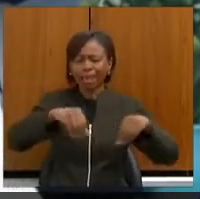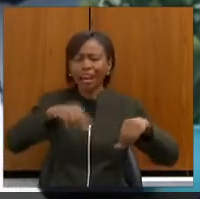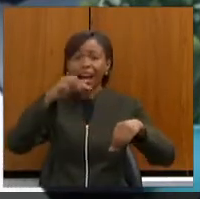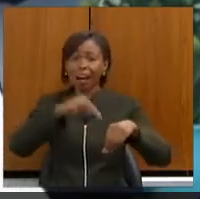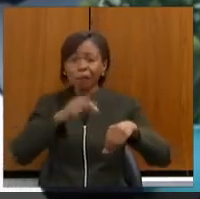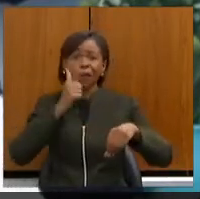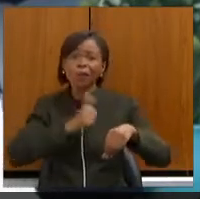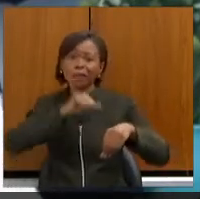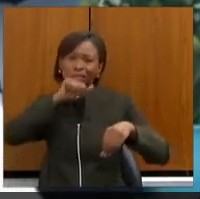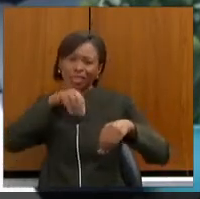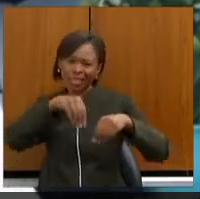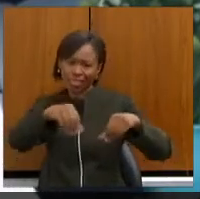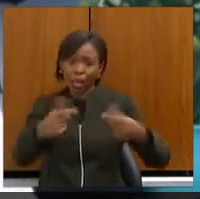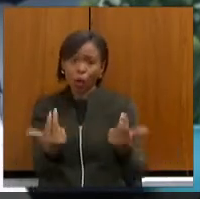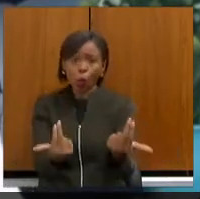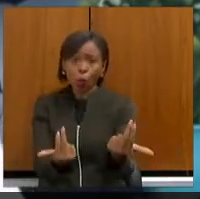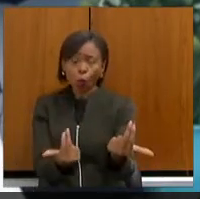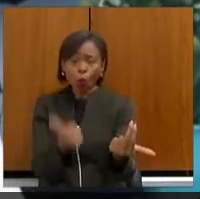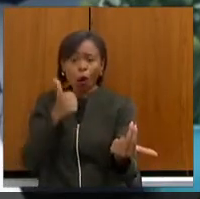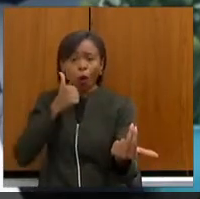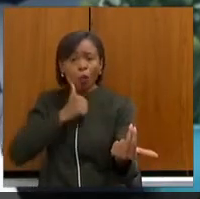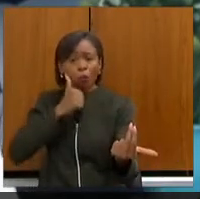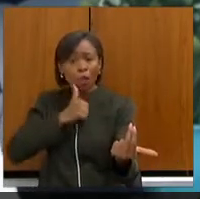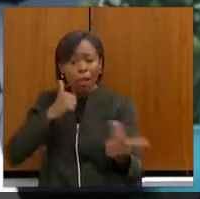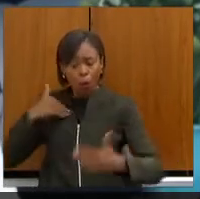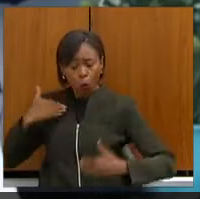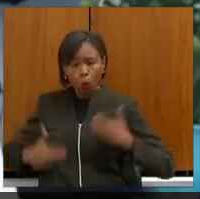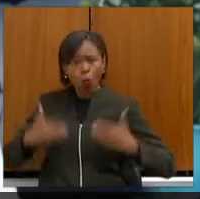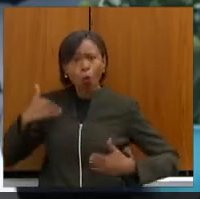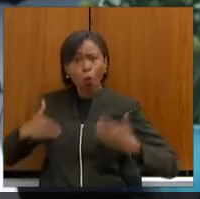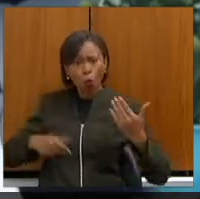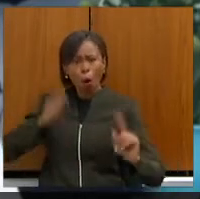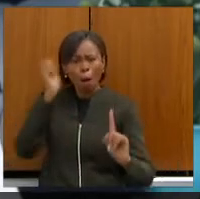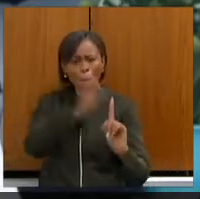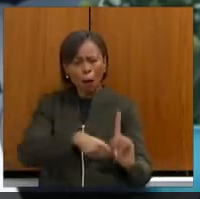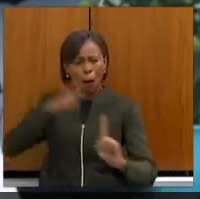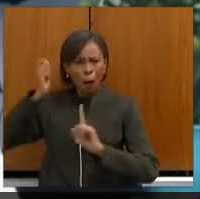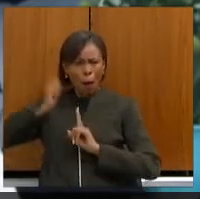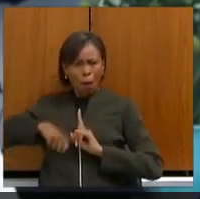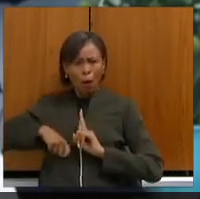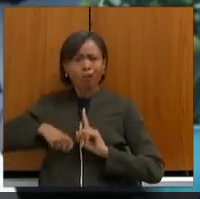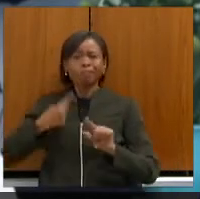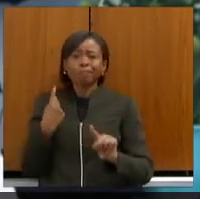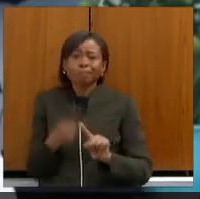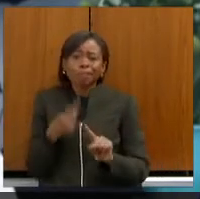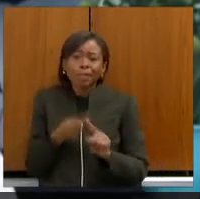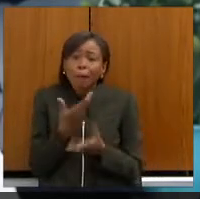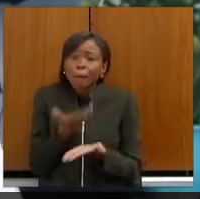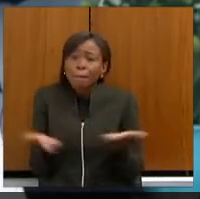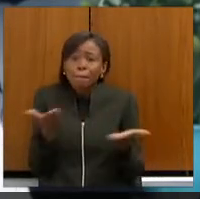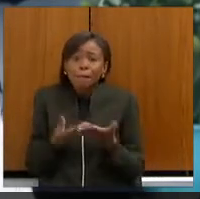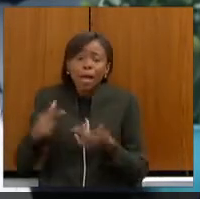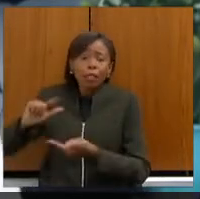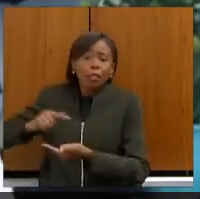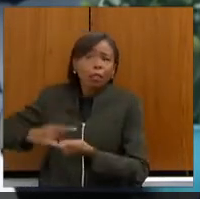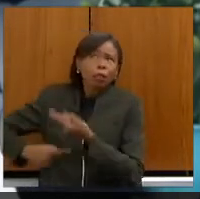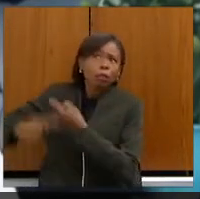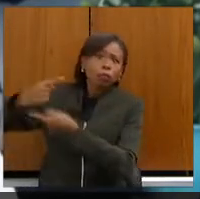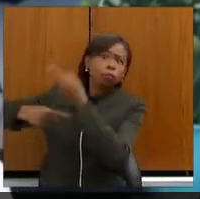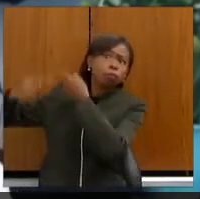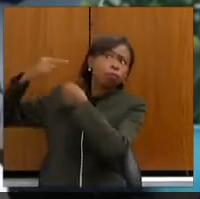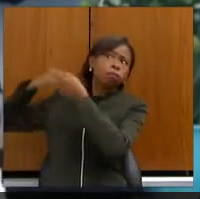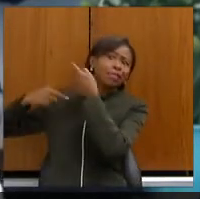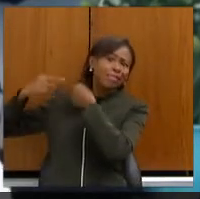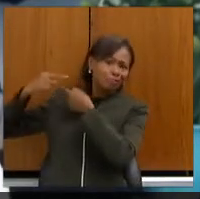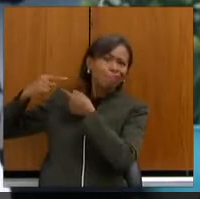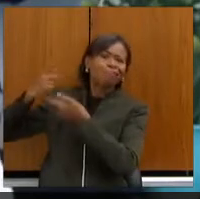como o corpo das mulheres têm sidos violentados e estuprados por que o que se perde é essa Raiz ancestral e